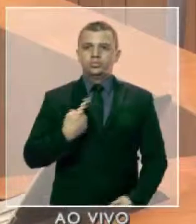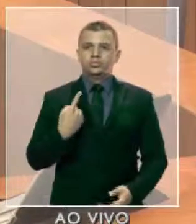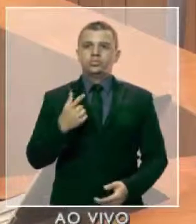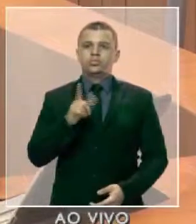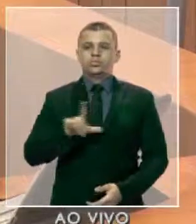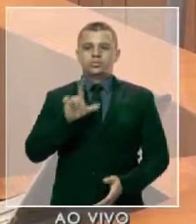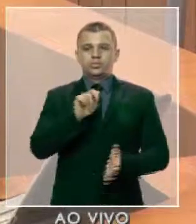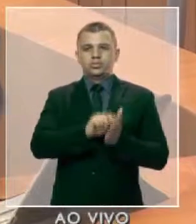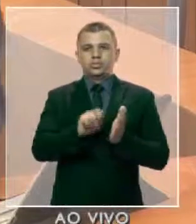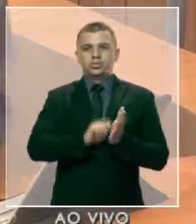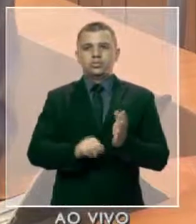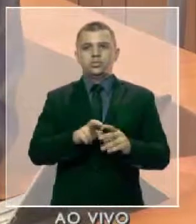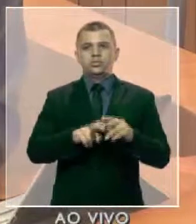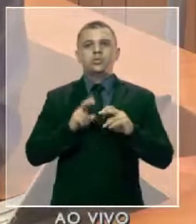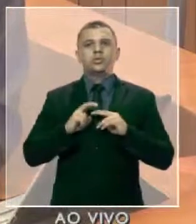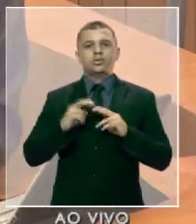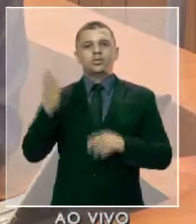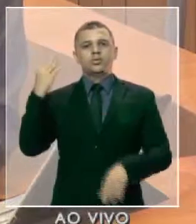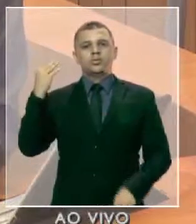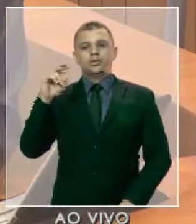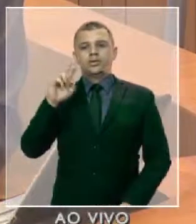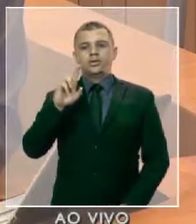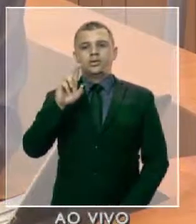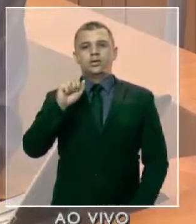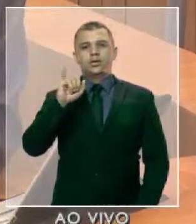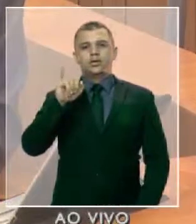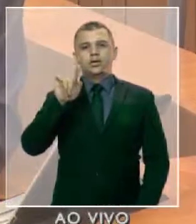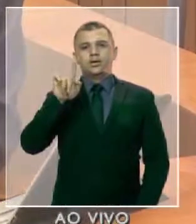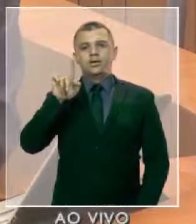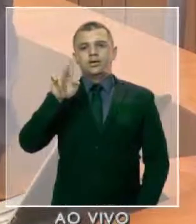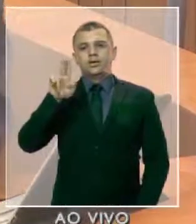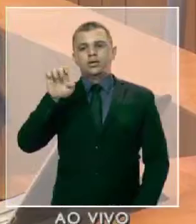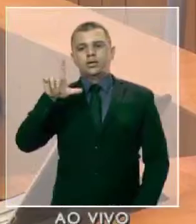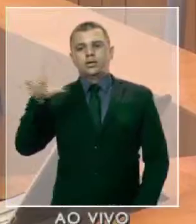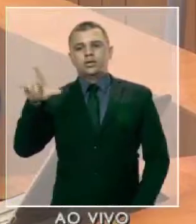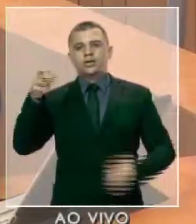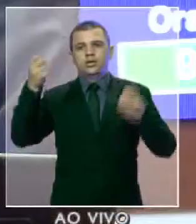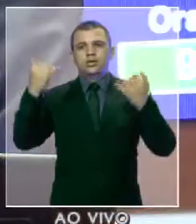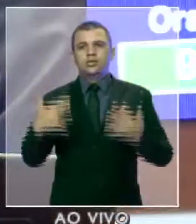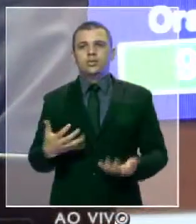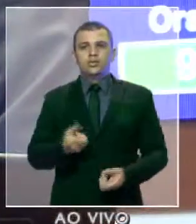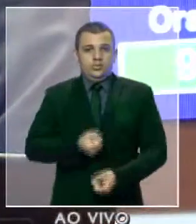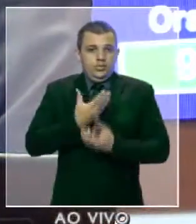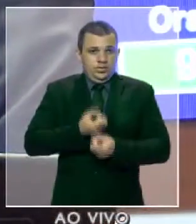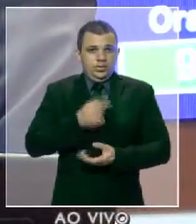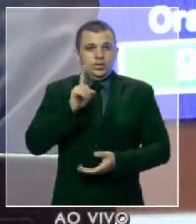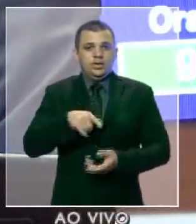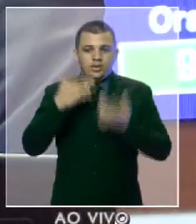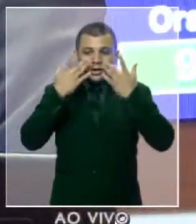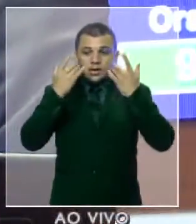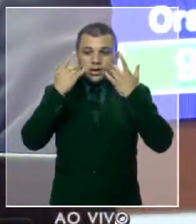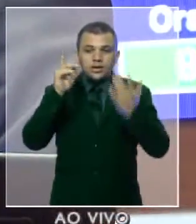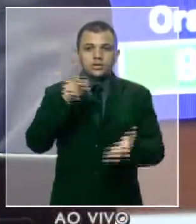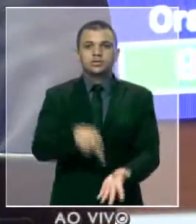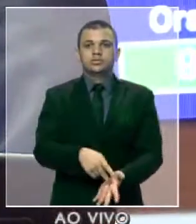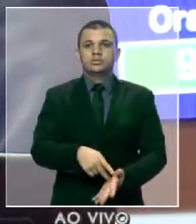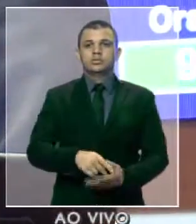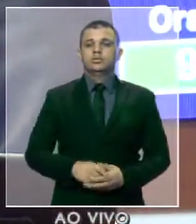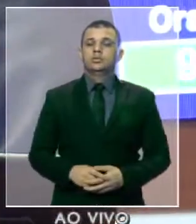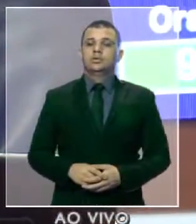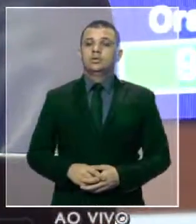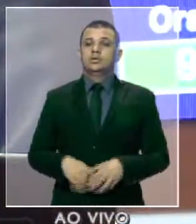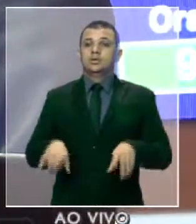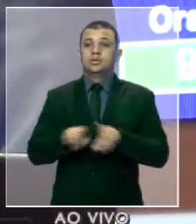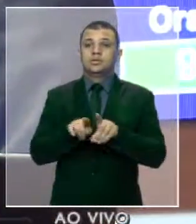porque Hegel já dizia que a poesia é arte em verdade, que a pior das ideias